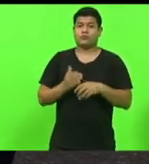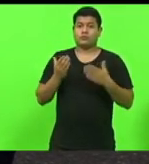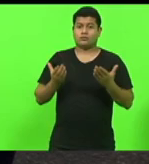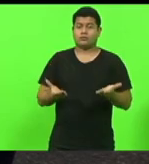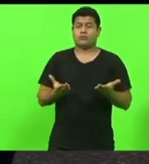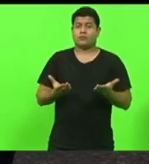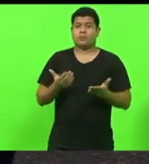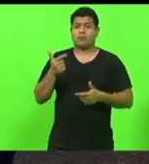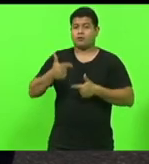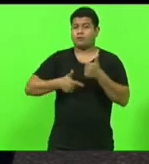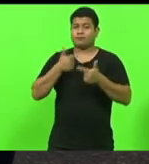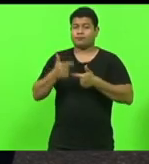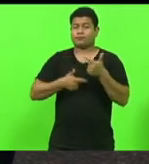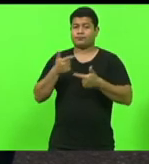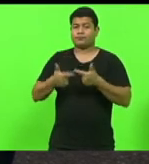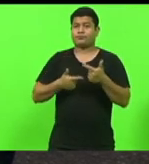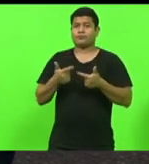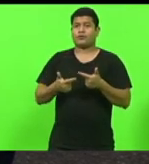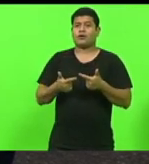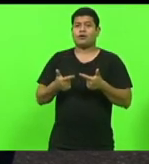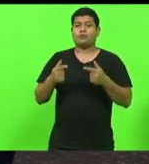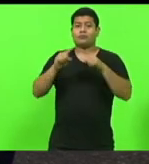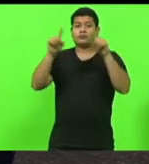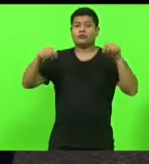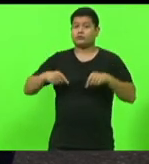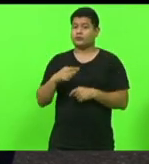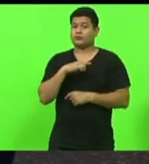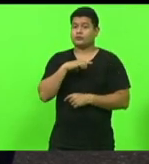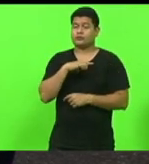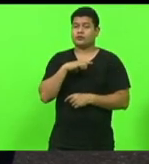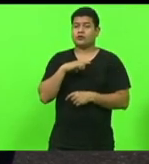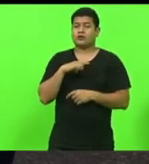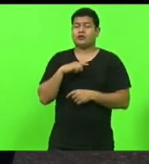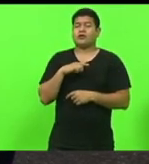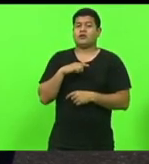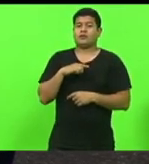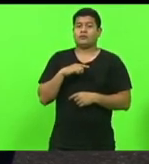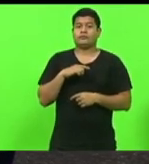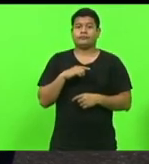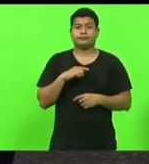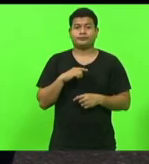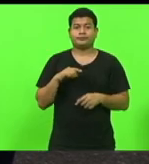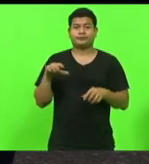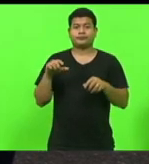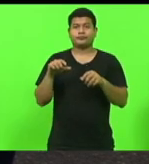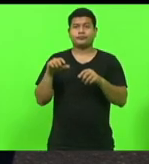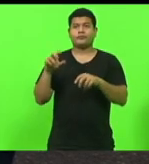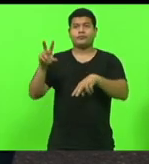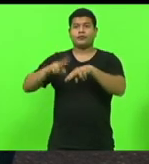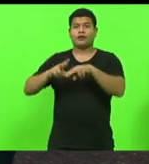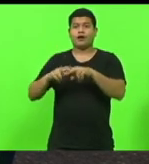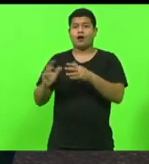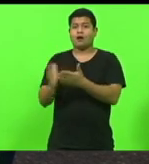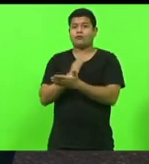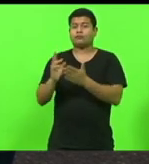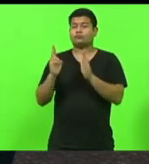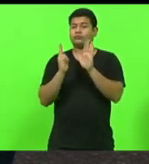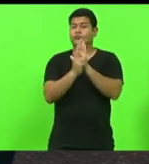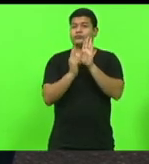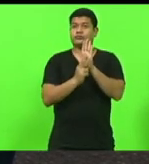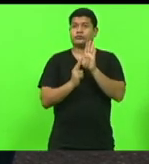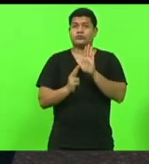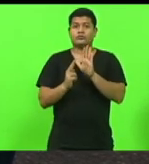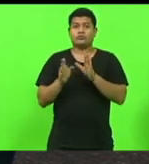provimento efetivo de agente prisional e penitenciário nomeados durante e